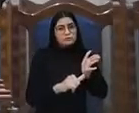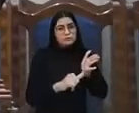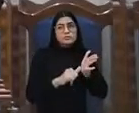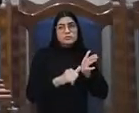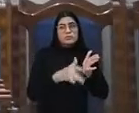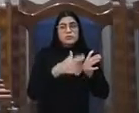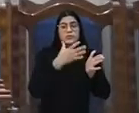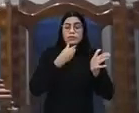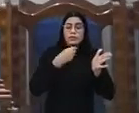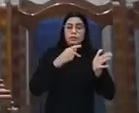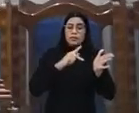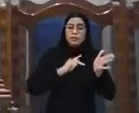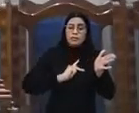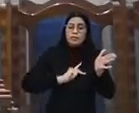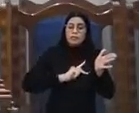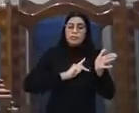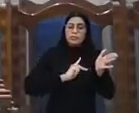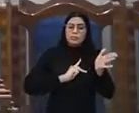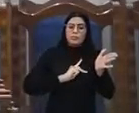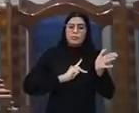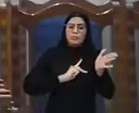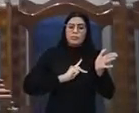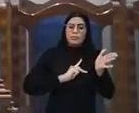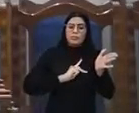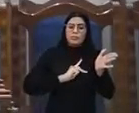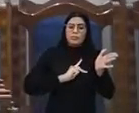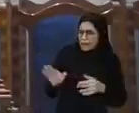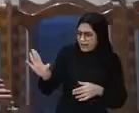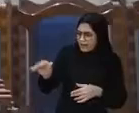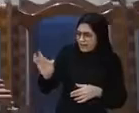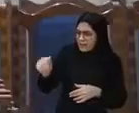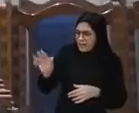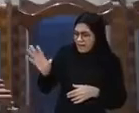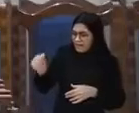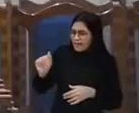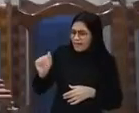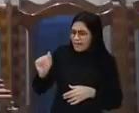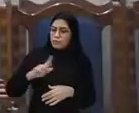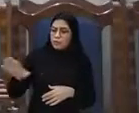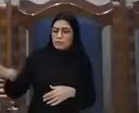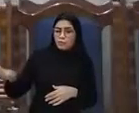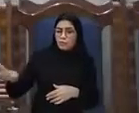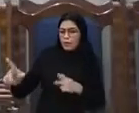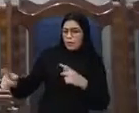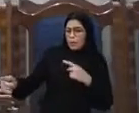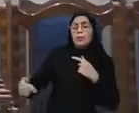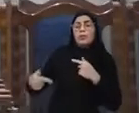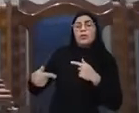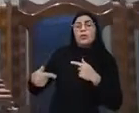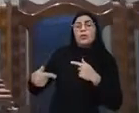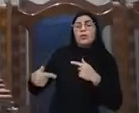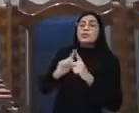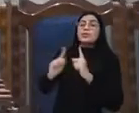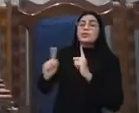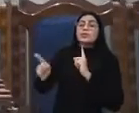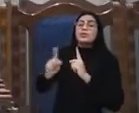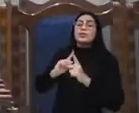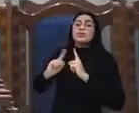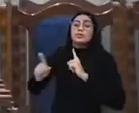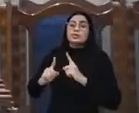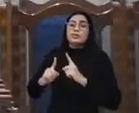Paulo é chamado para disputar nas sinagogas. Sinagogas eram